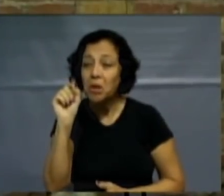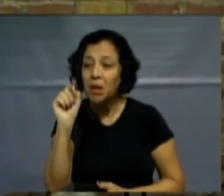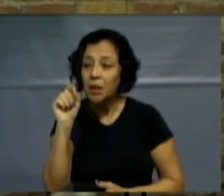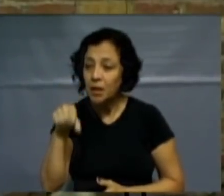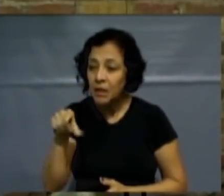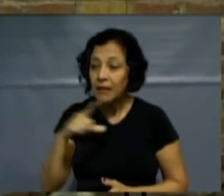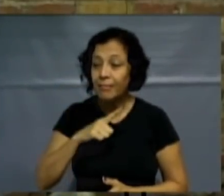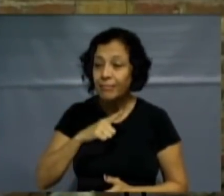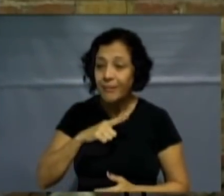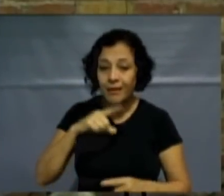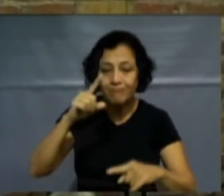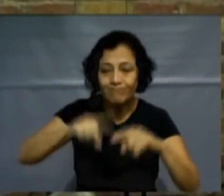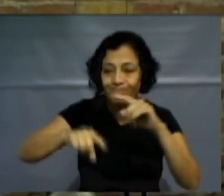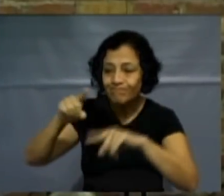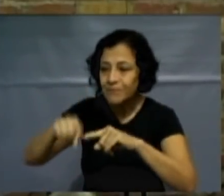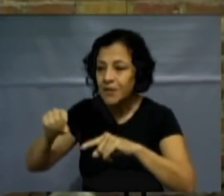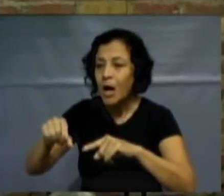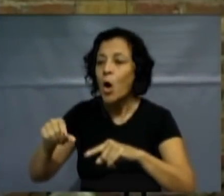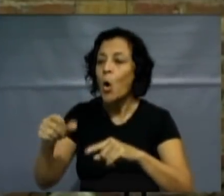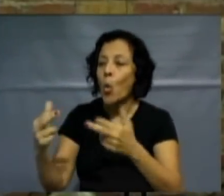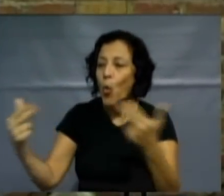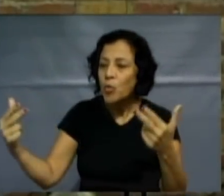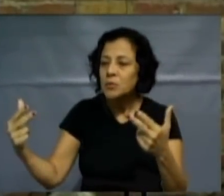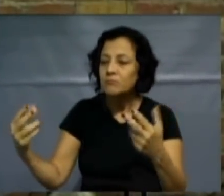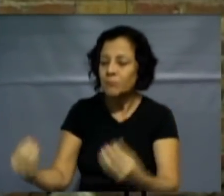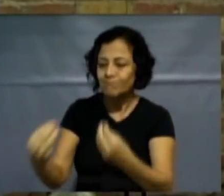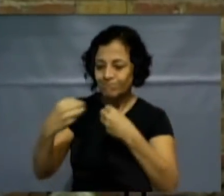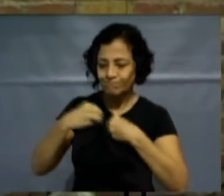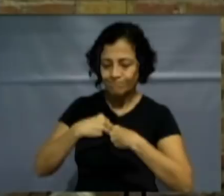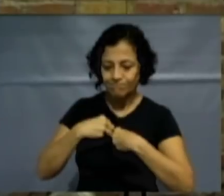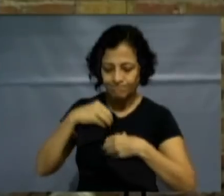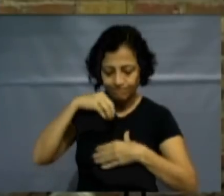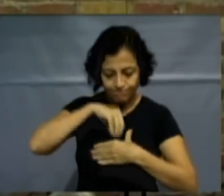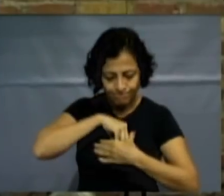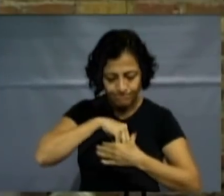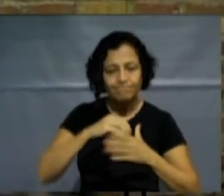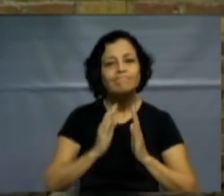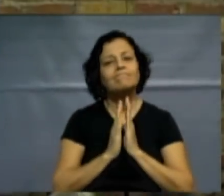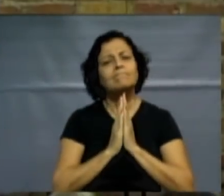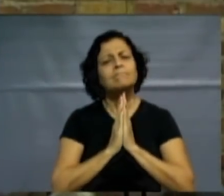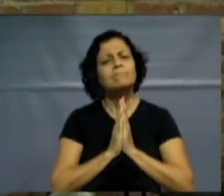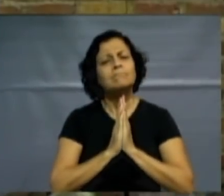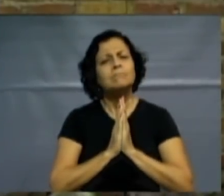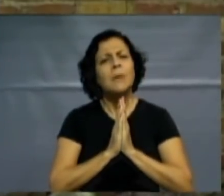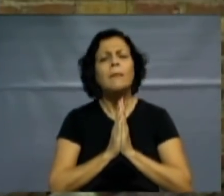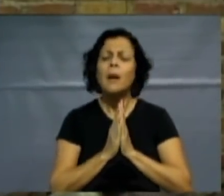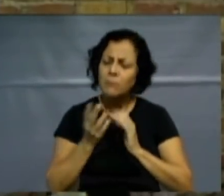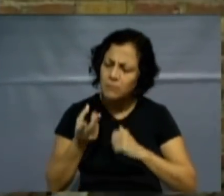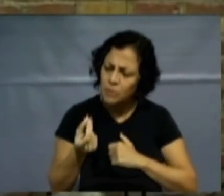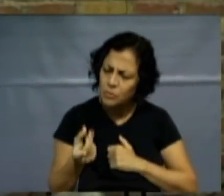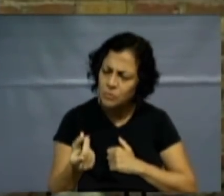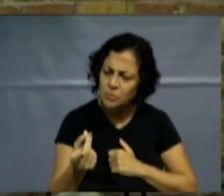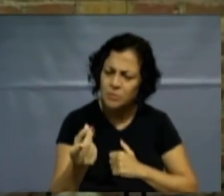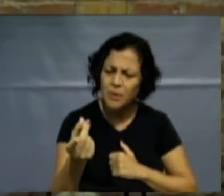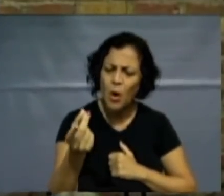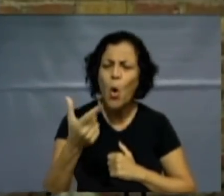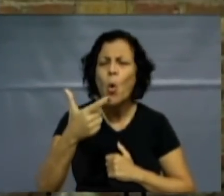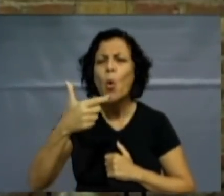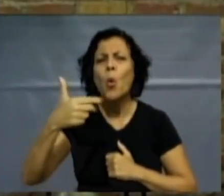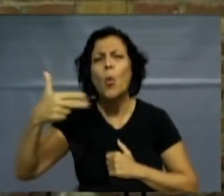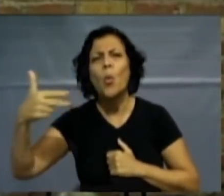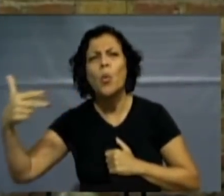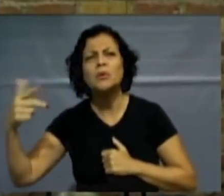recursos sagrados da oração para que se perpetuem situações injustificáveis, tão só porque envolvem